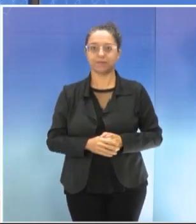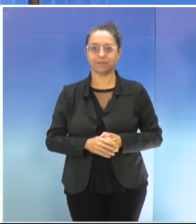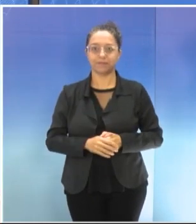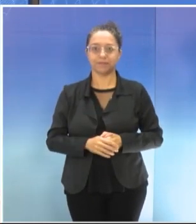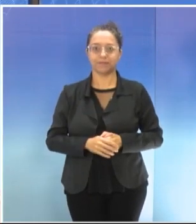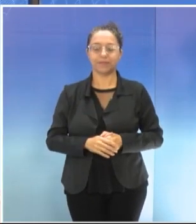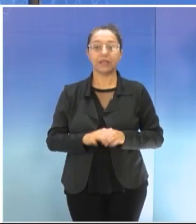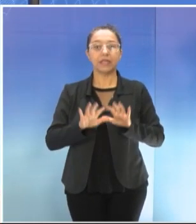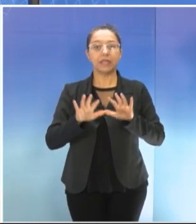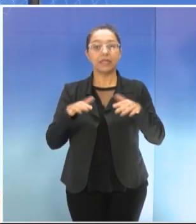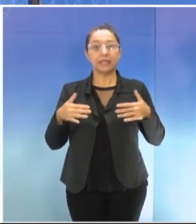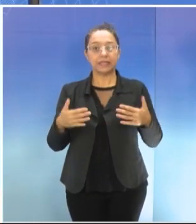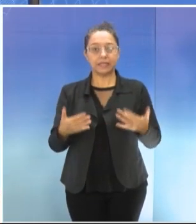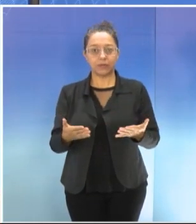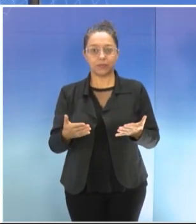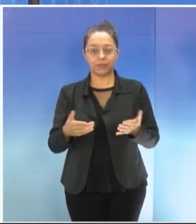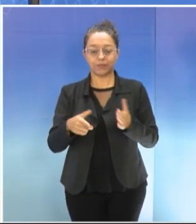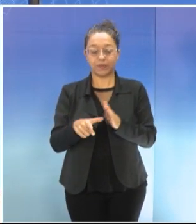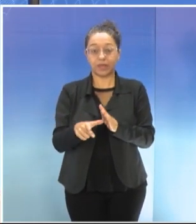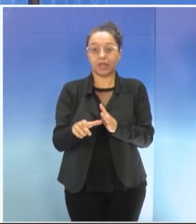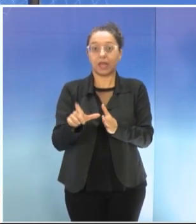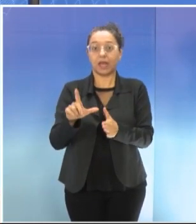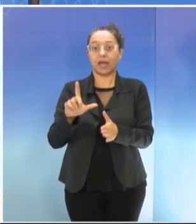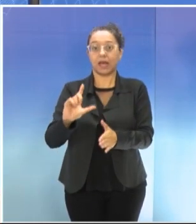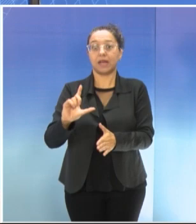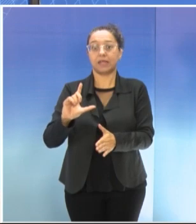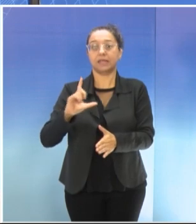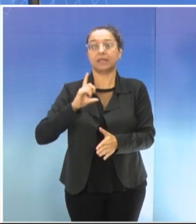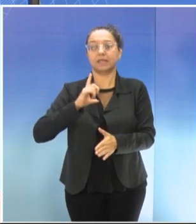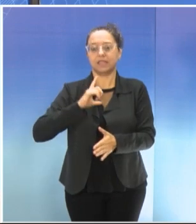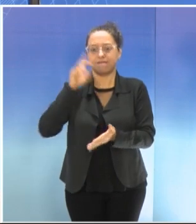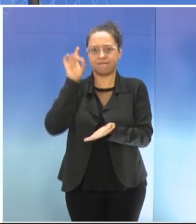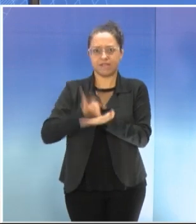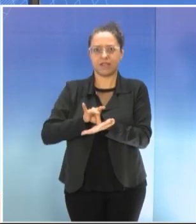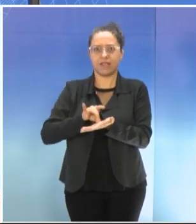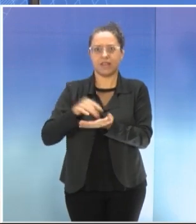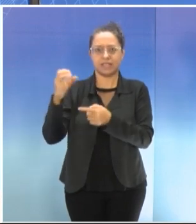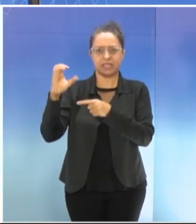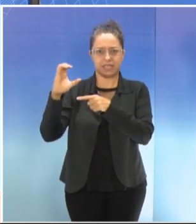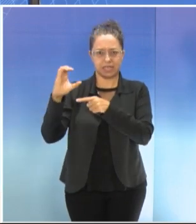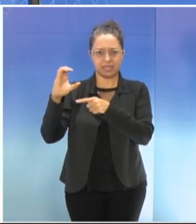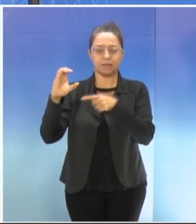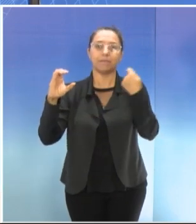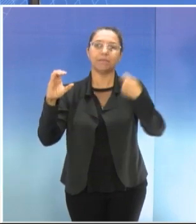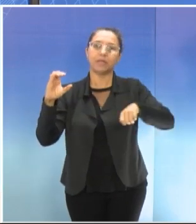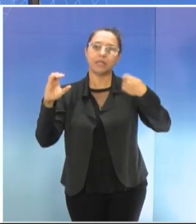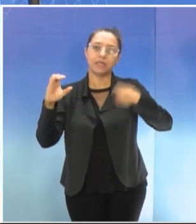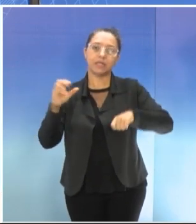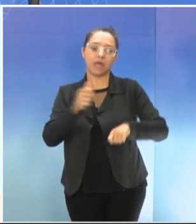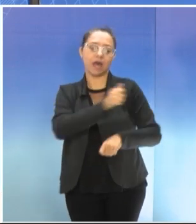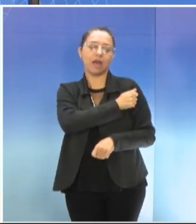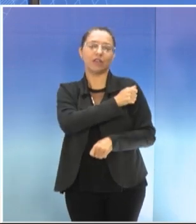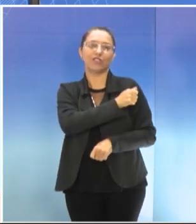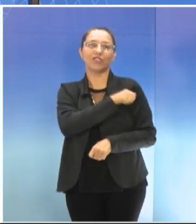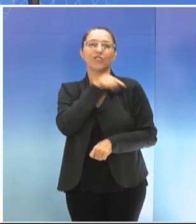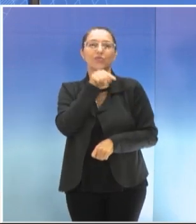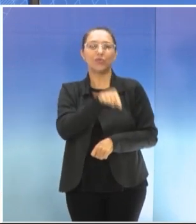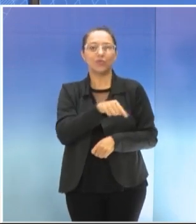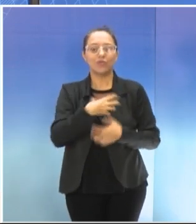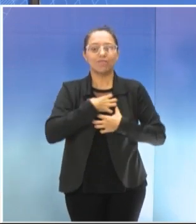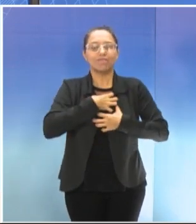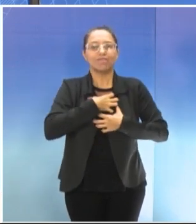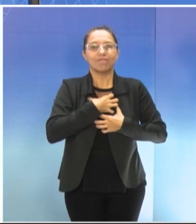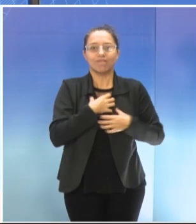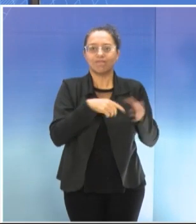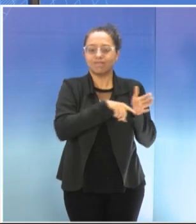respostas. Mas antes de se tornar ciência, toda ciência precisa de uma atitude, de